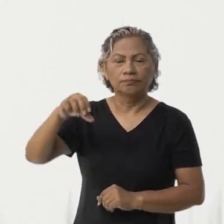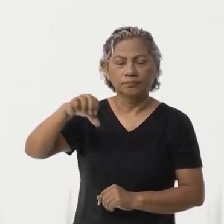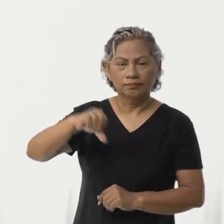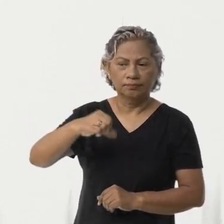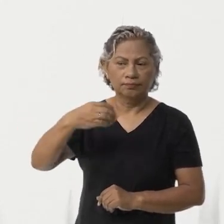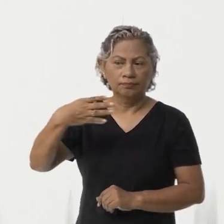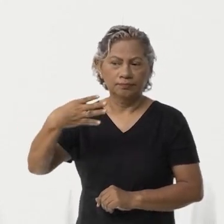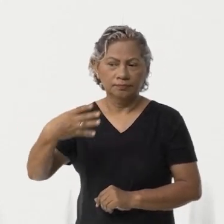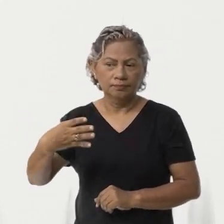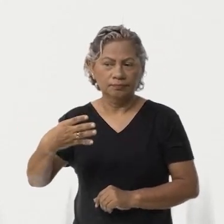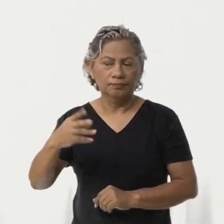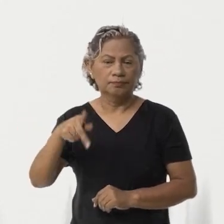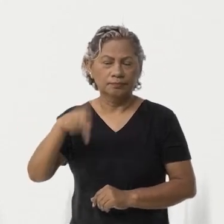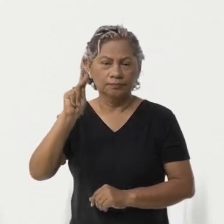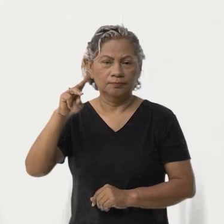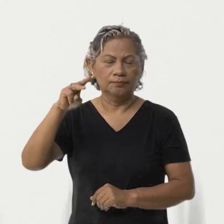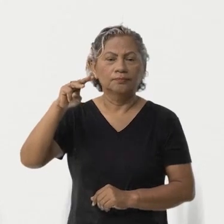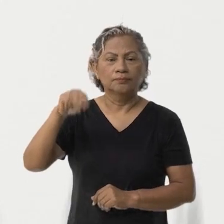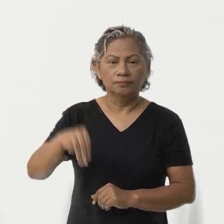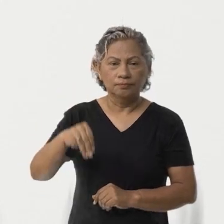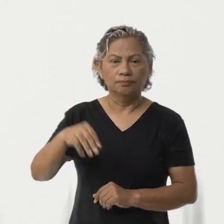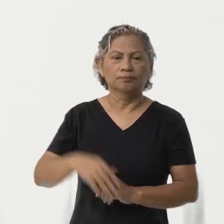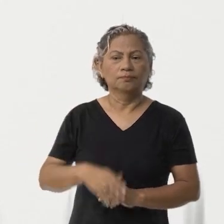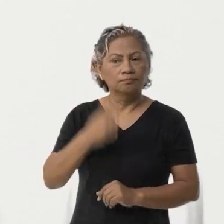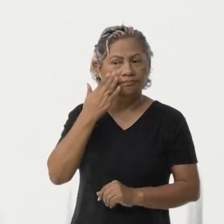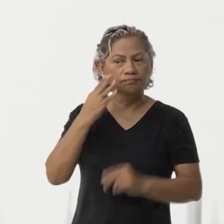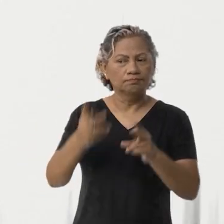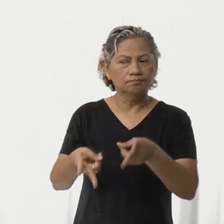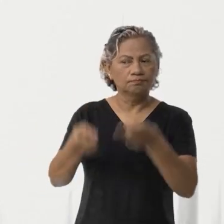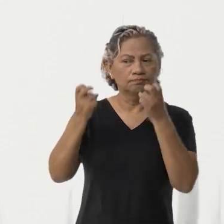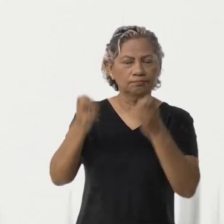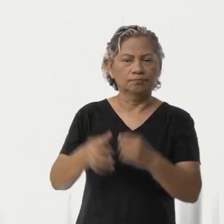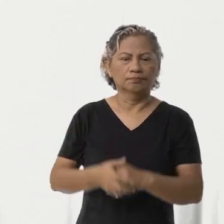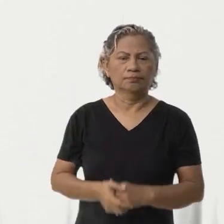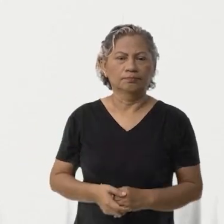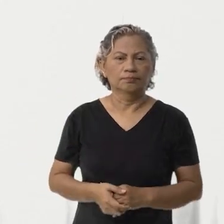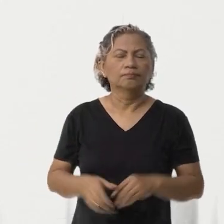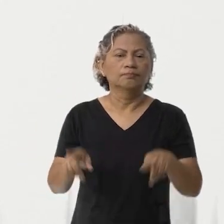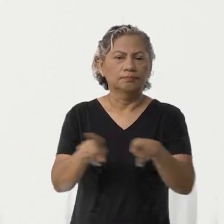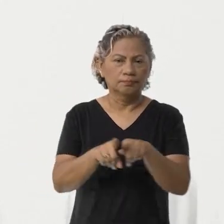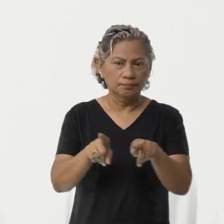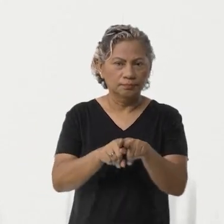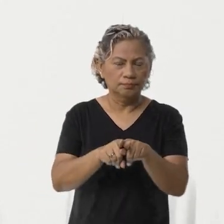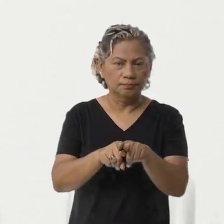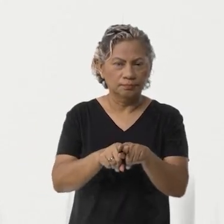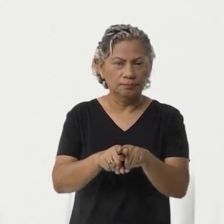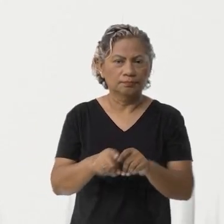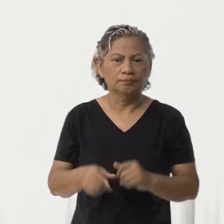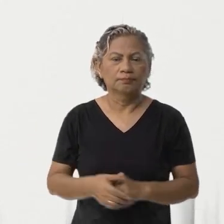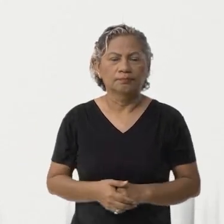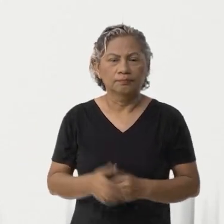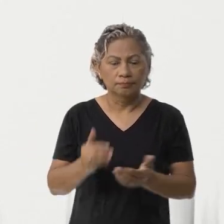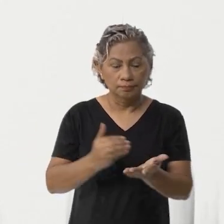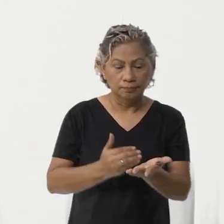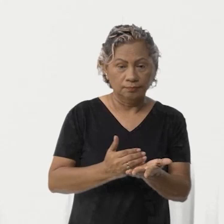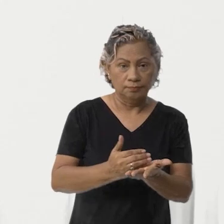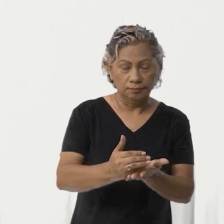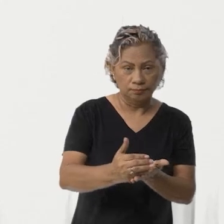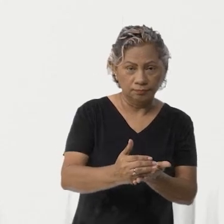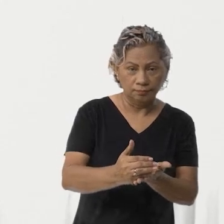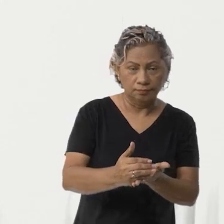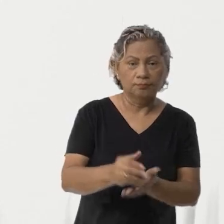4.394 quilômetros de extensão, de um ponto ao outro em linha reta. E a mesma coisa se eu fizer da